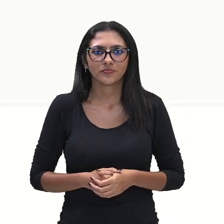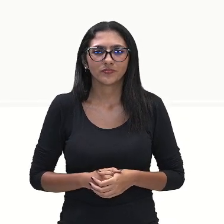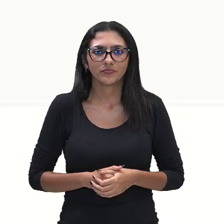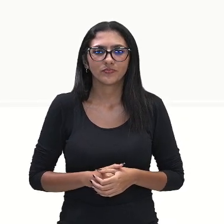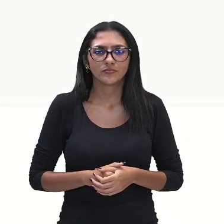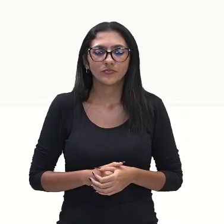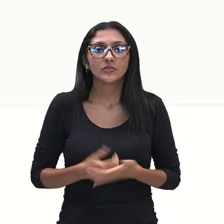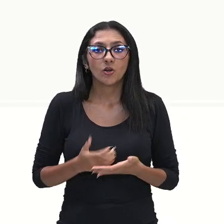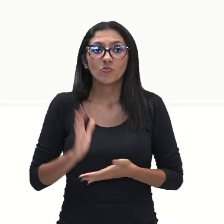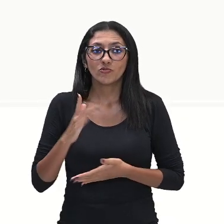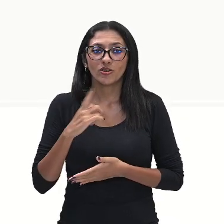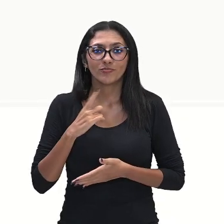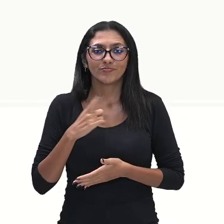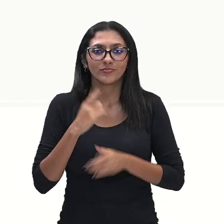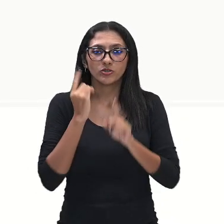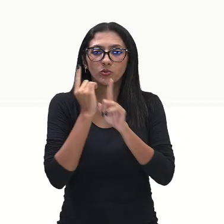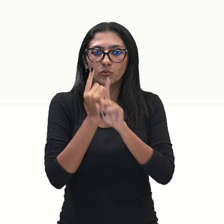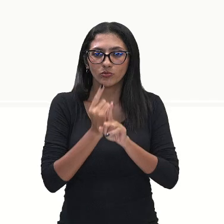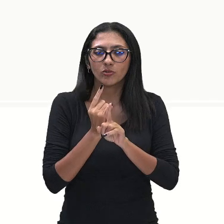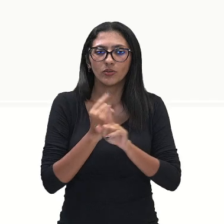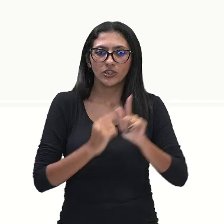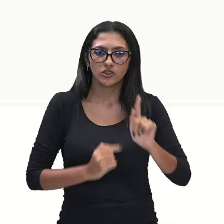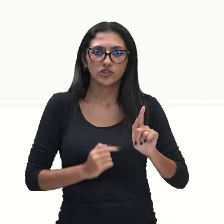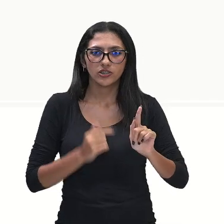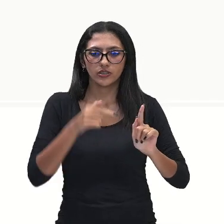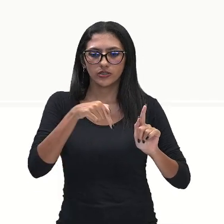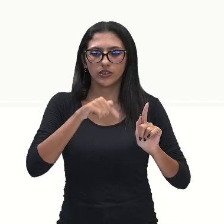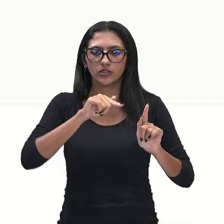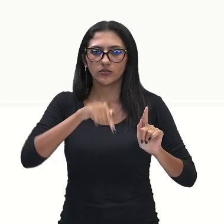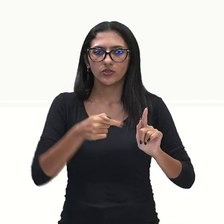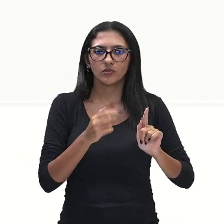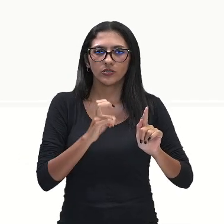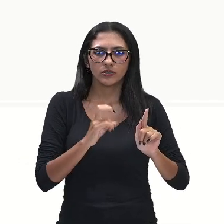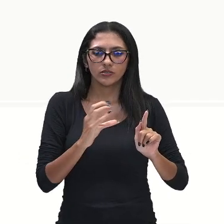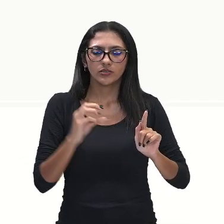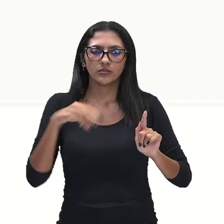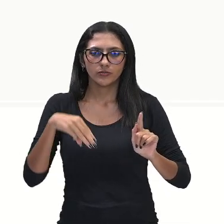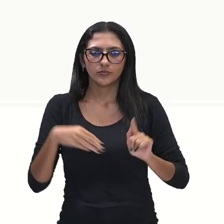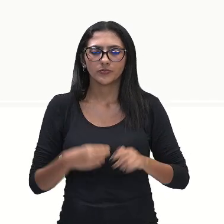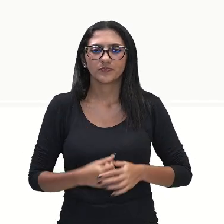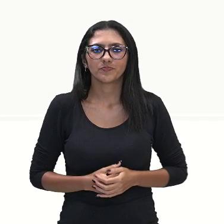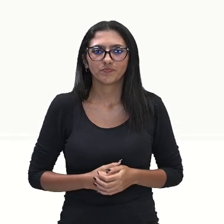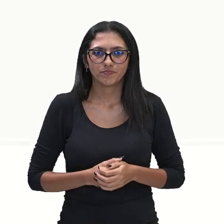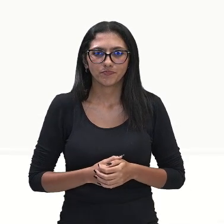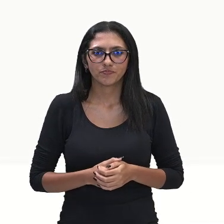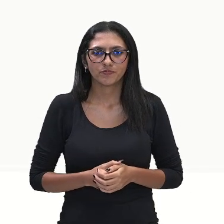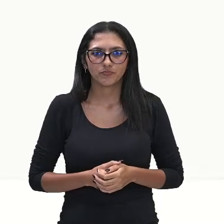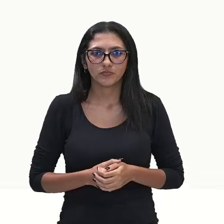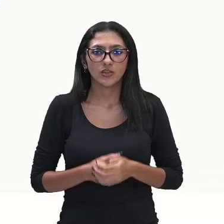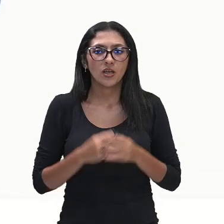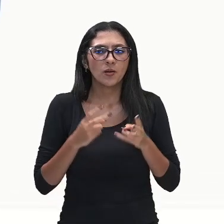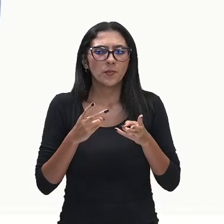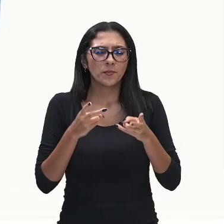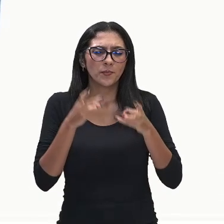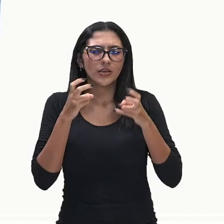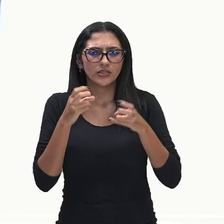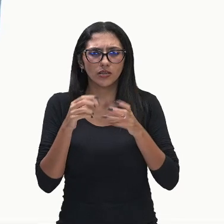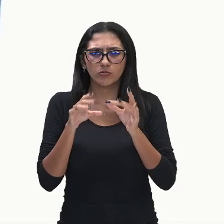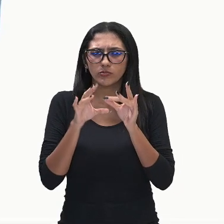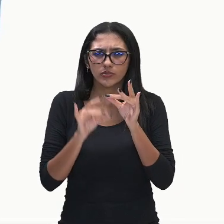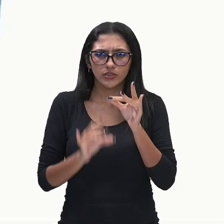a geratriz igual a 7,5. O que é importante a gente reparar aqui? Vamos só voltar aqui